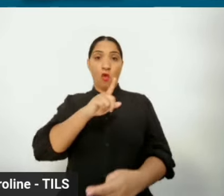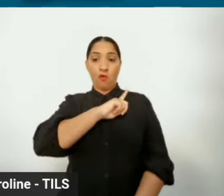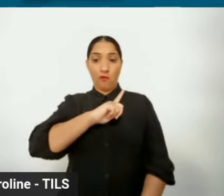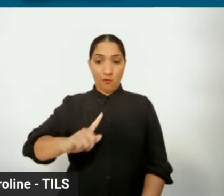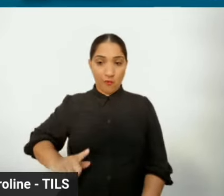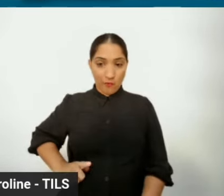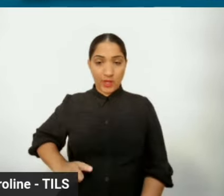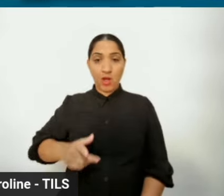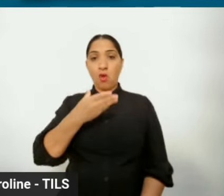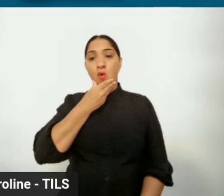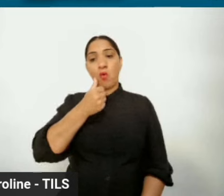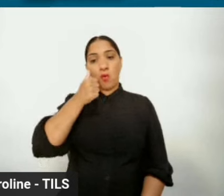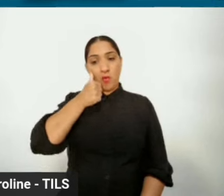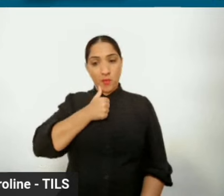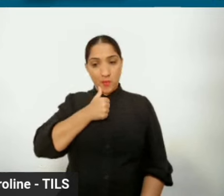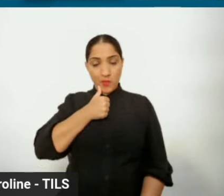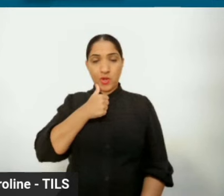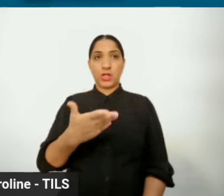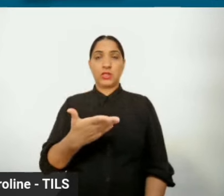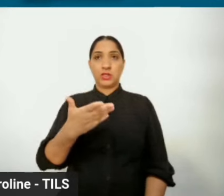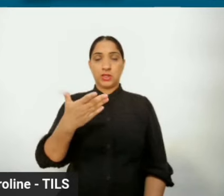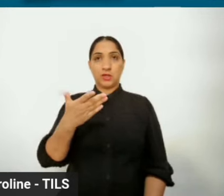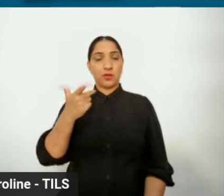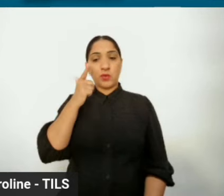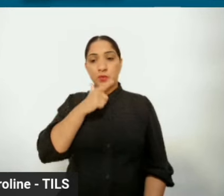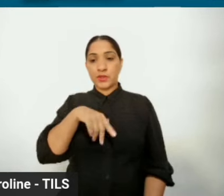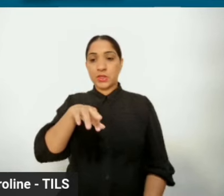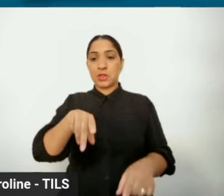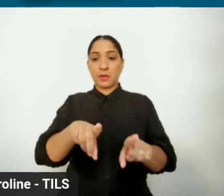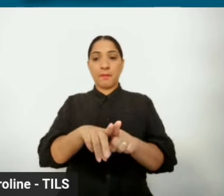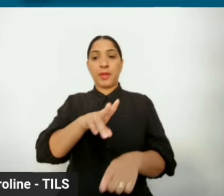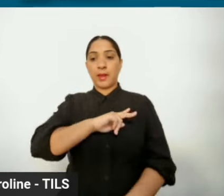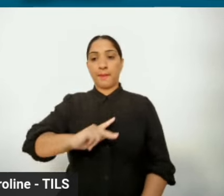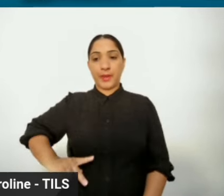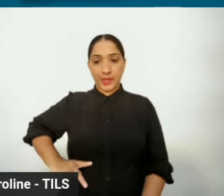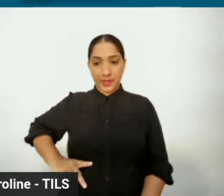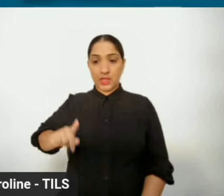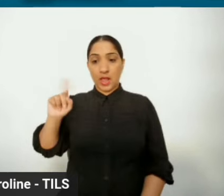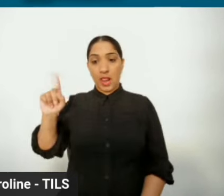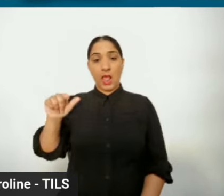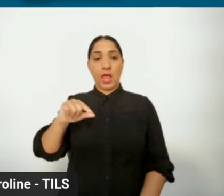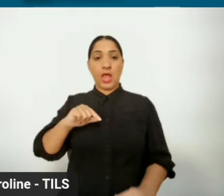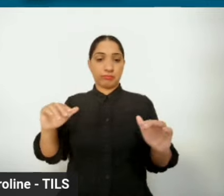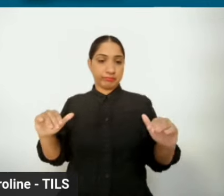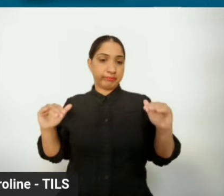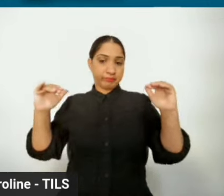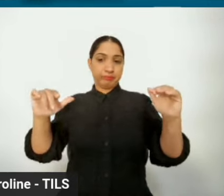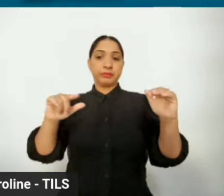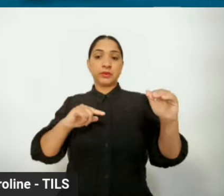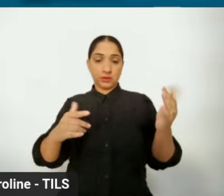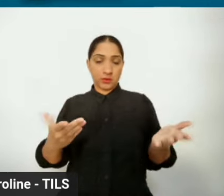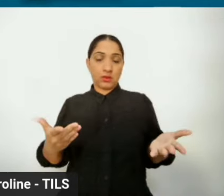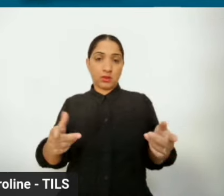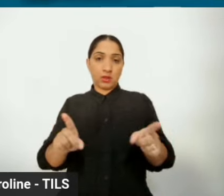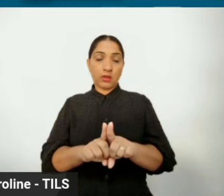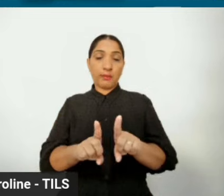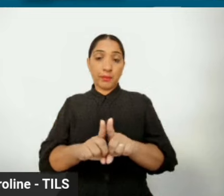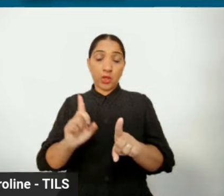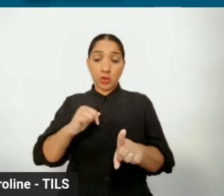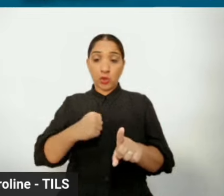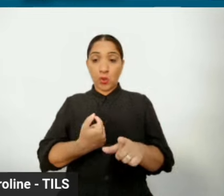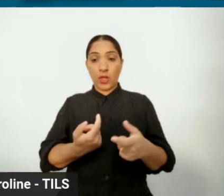governadoras e a presidência da República. Porque nós temos justamente essas políticas públicas a serem definidas, a